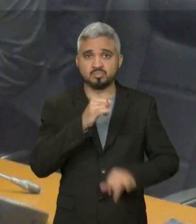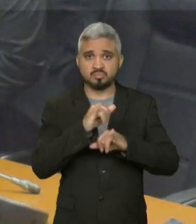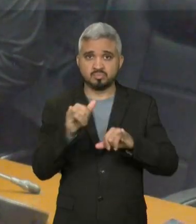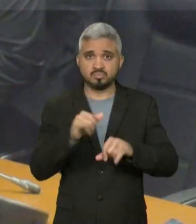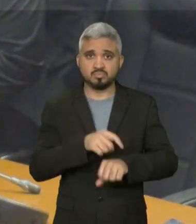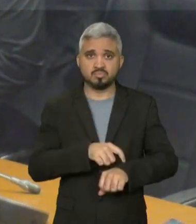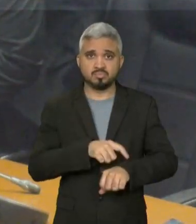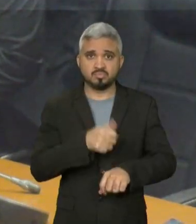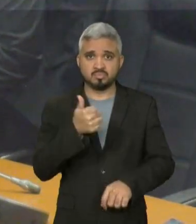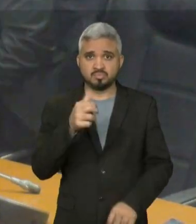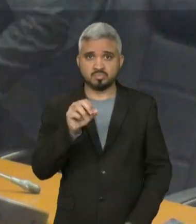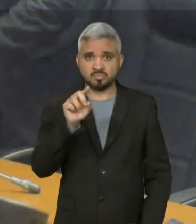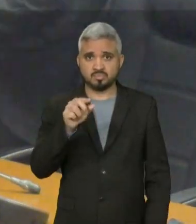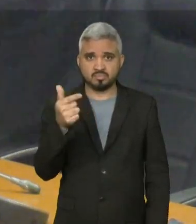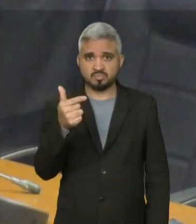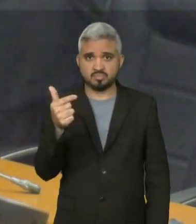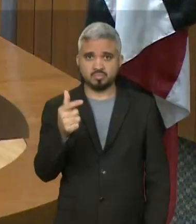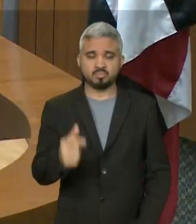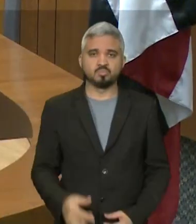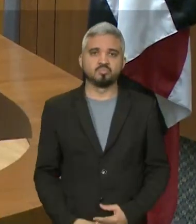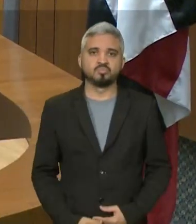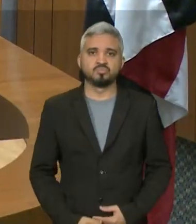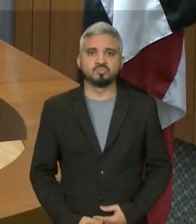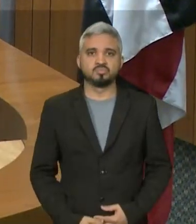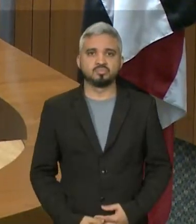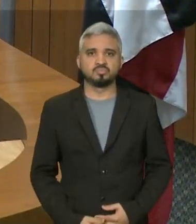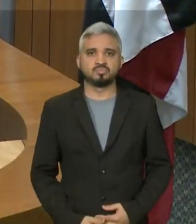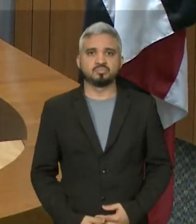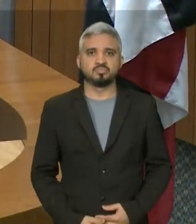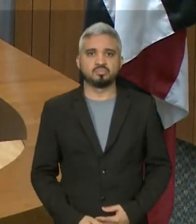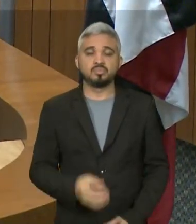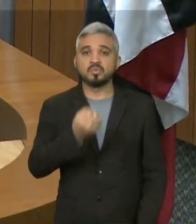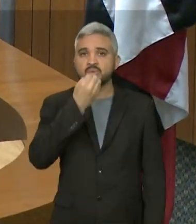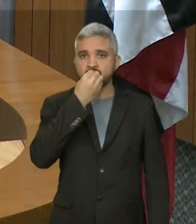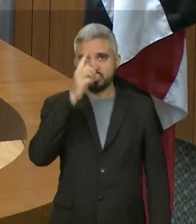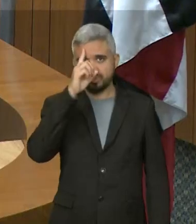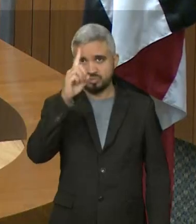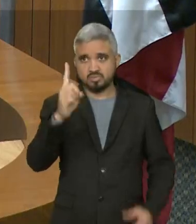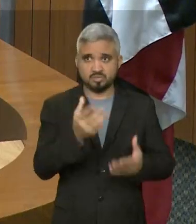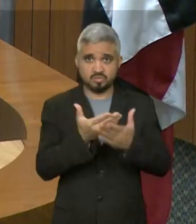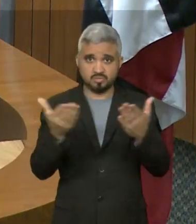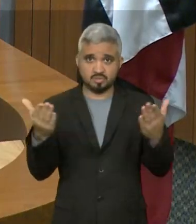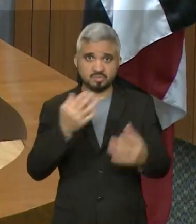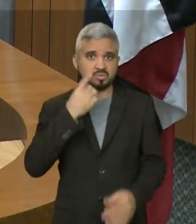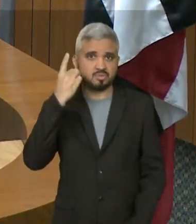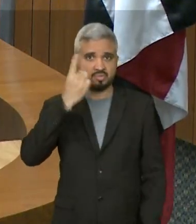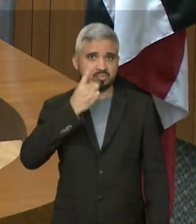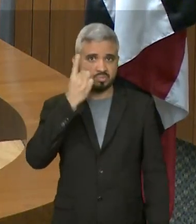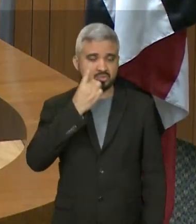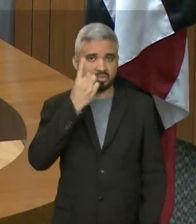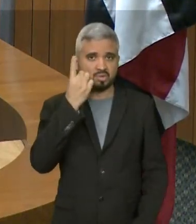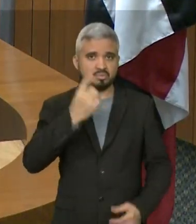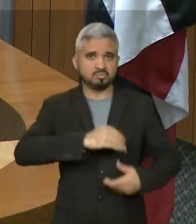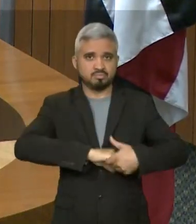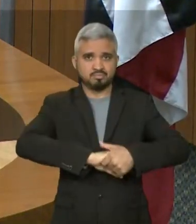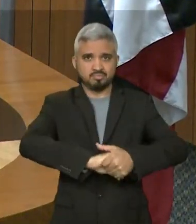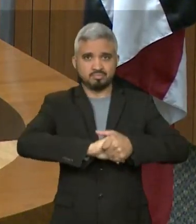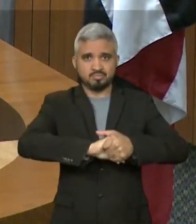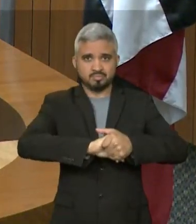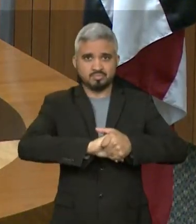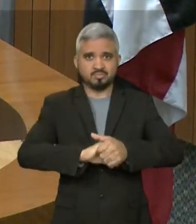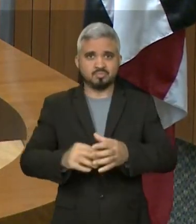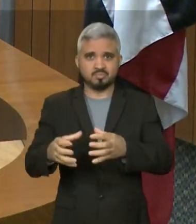Bom dia, senhores deputados, senhoras deputadas. Cumprimento também aqui a imprensa. E, em nome